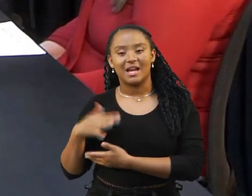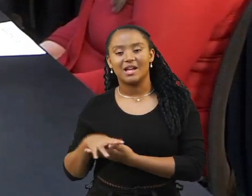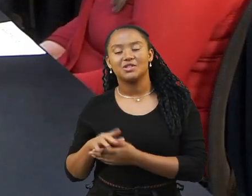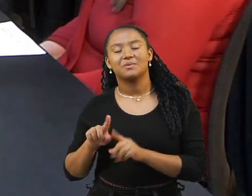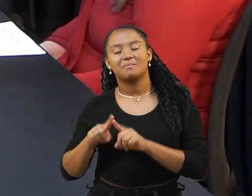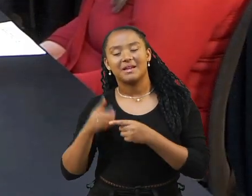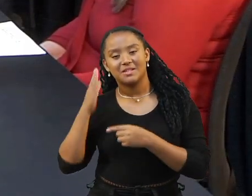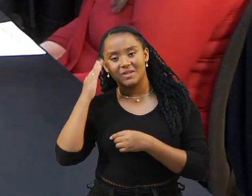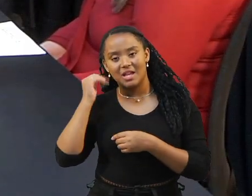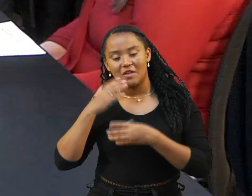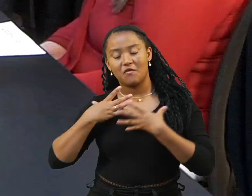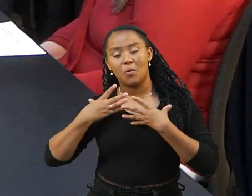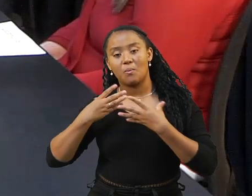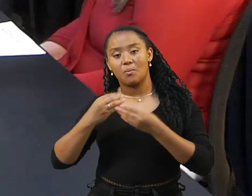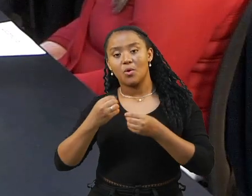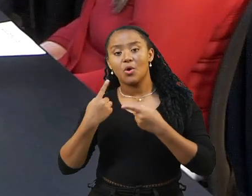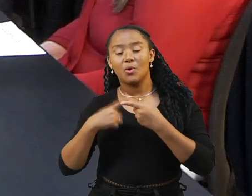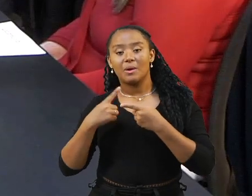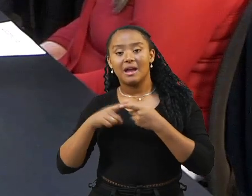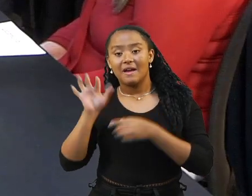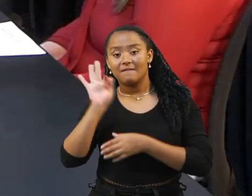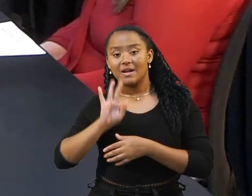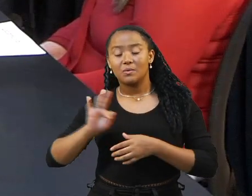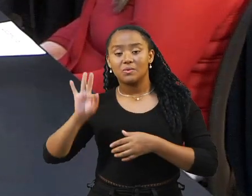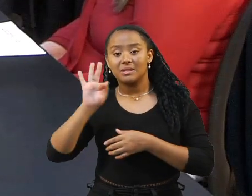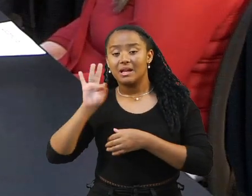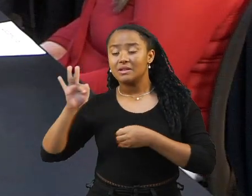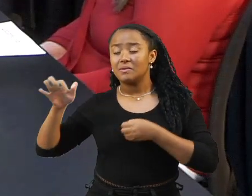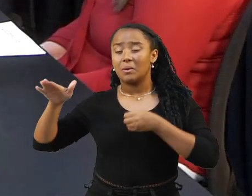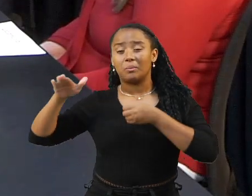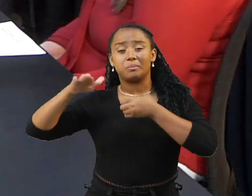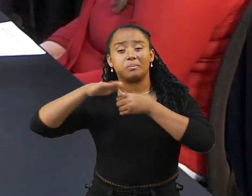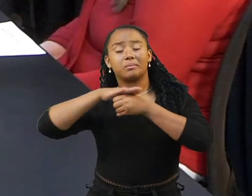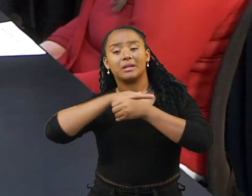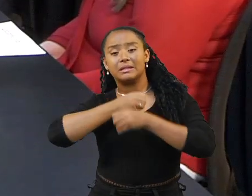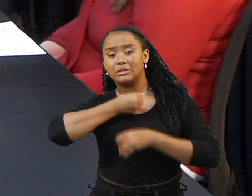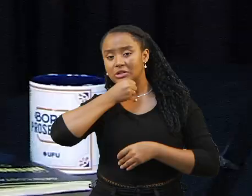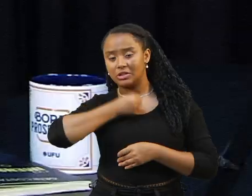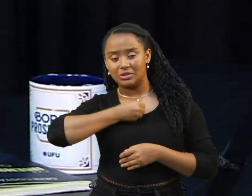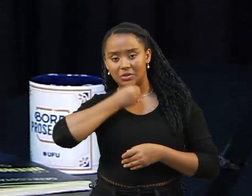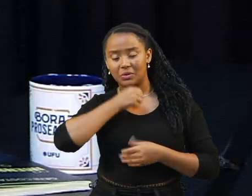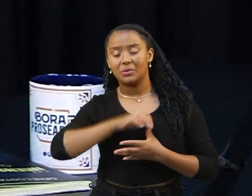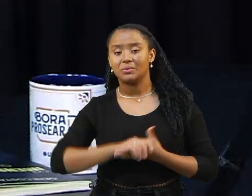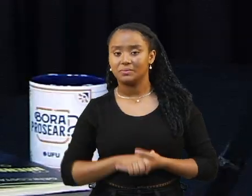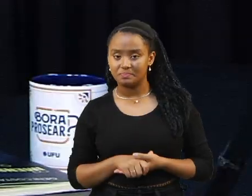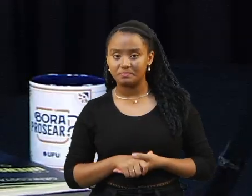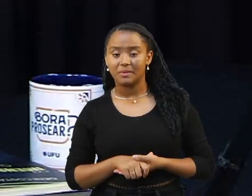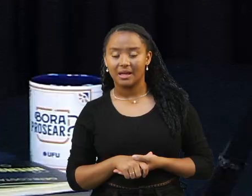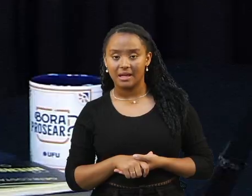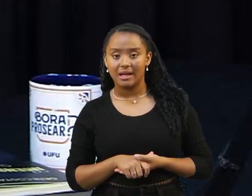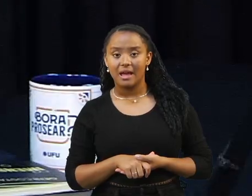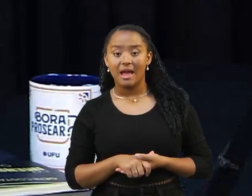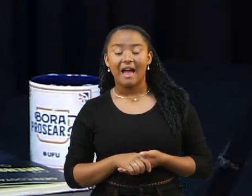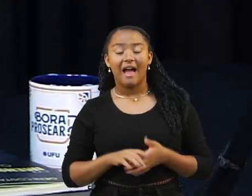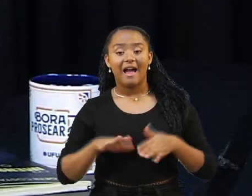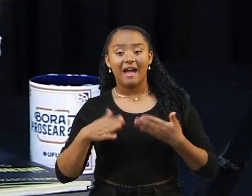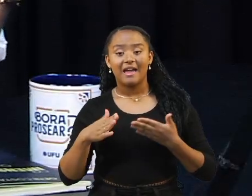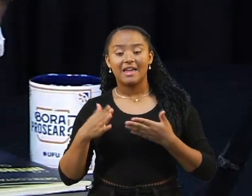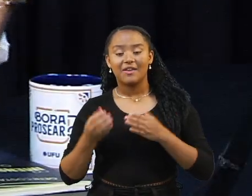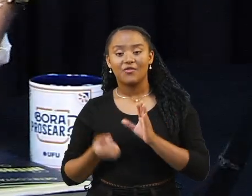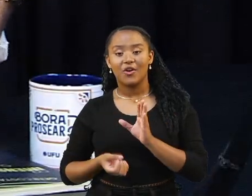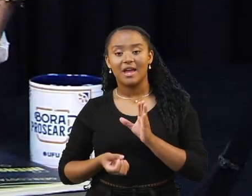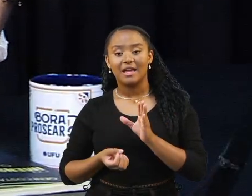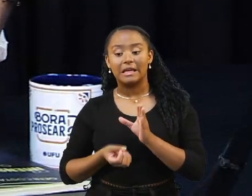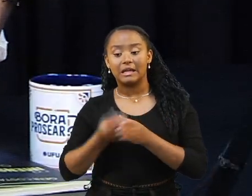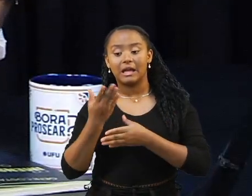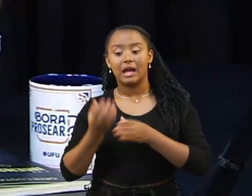A faculdade inteirinha ficava cheia deles, inteirinha. E aí a gente começou a abrir